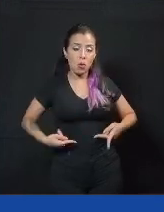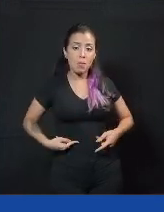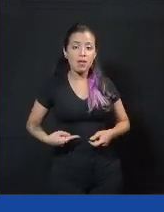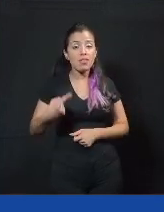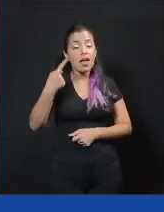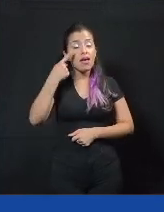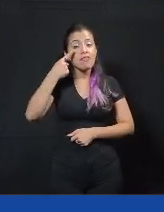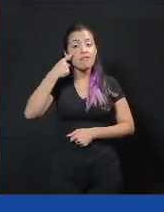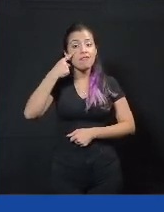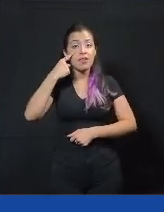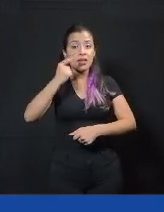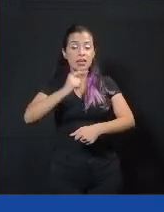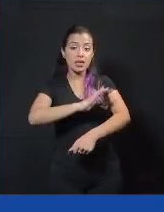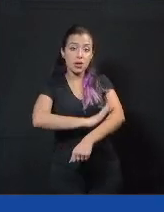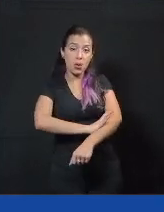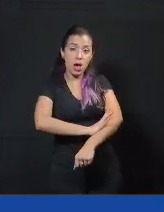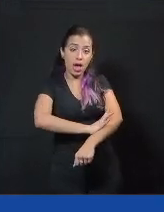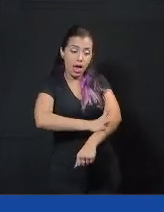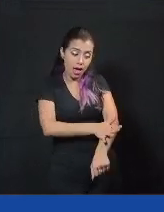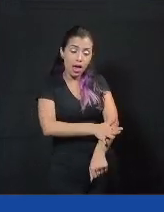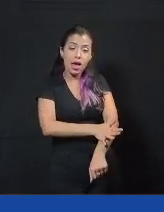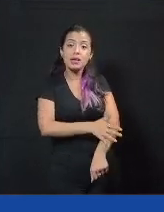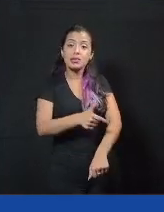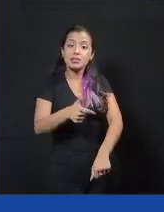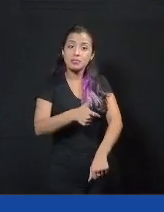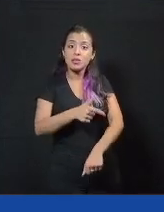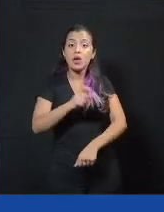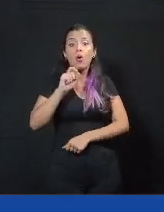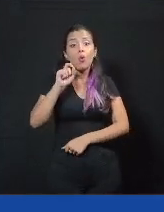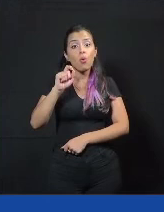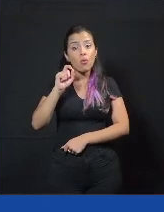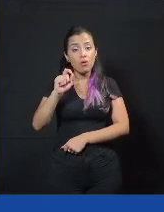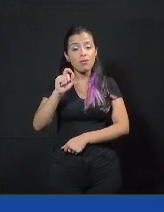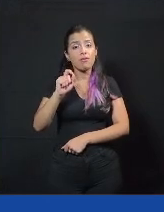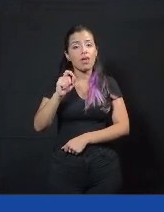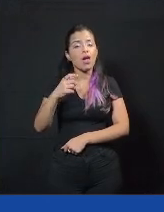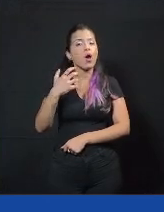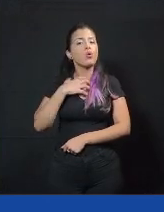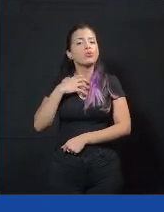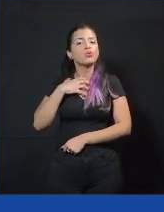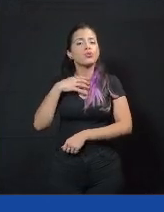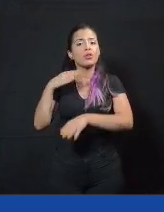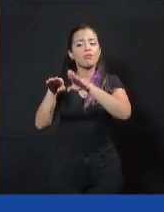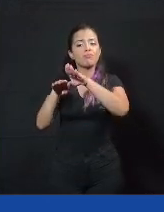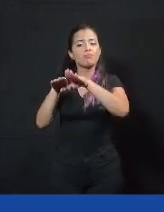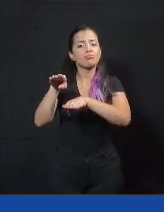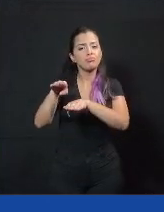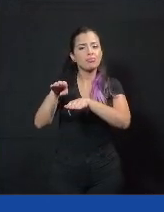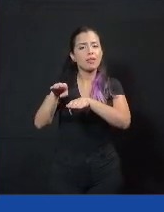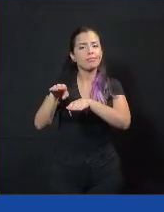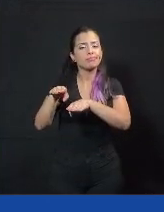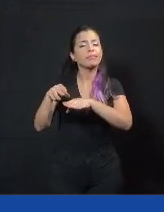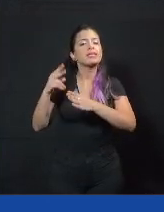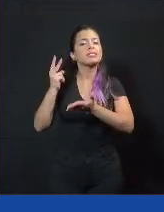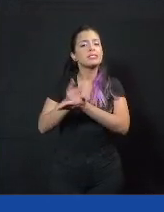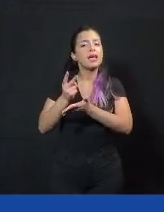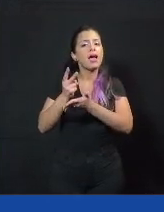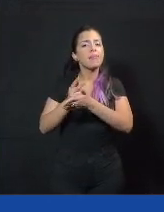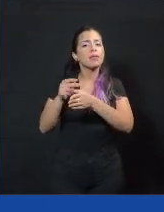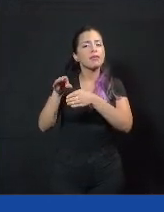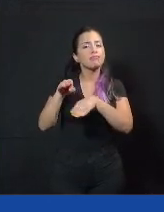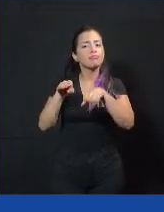um fenômeno social, como a produção da desigualdade a partir de diferenças que são